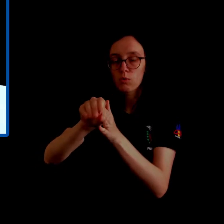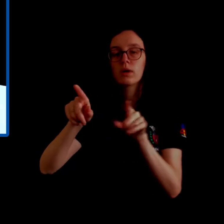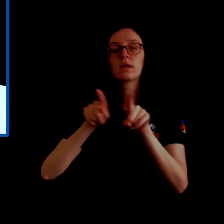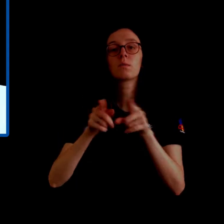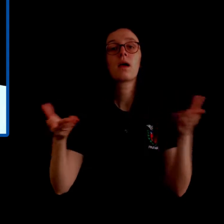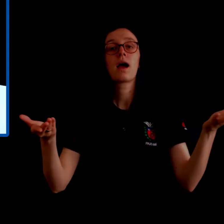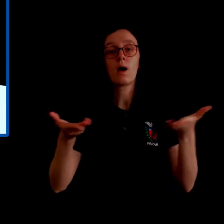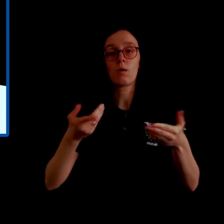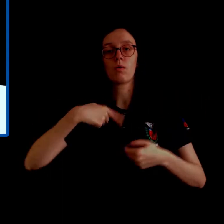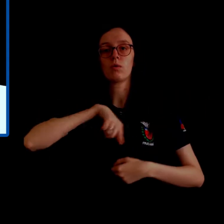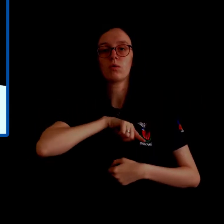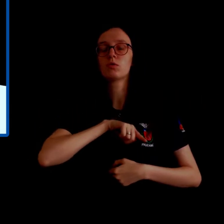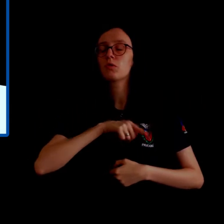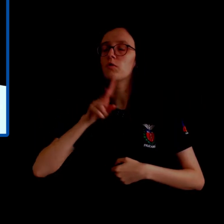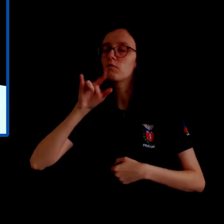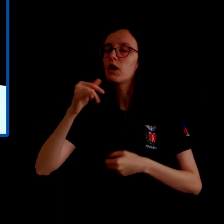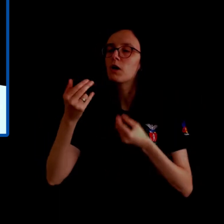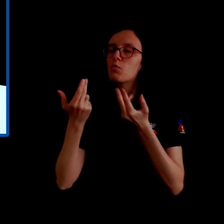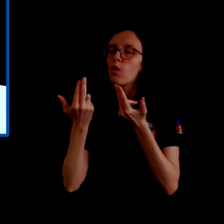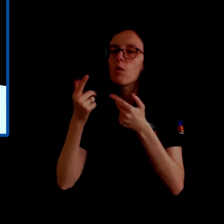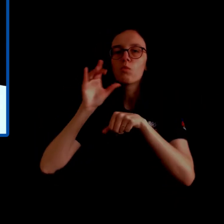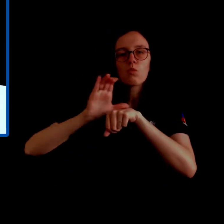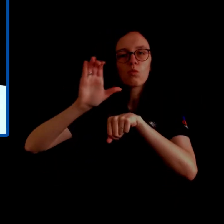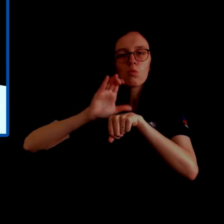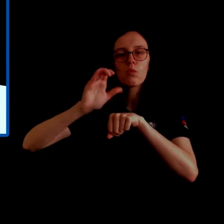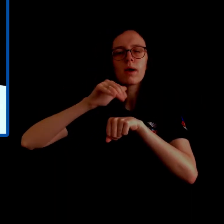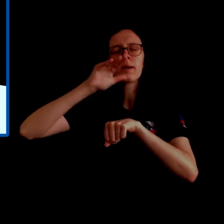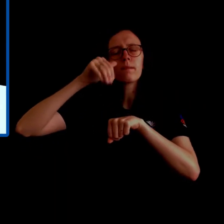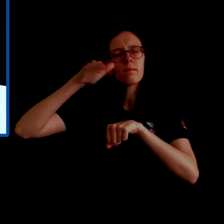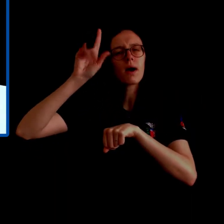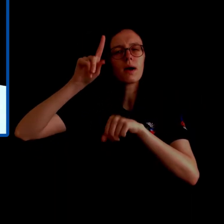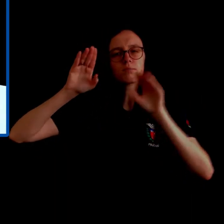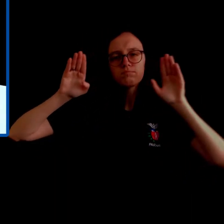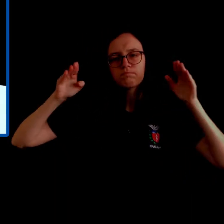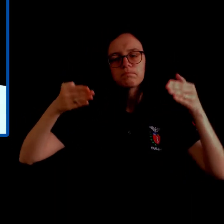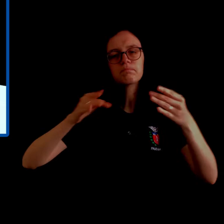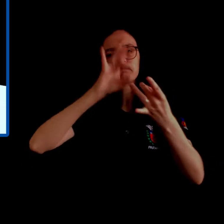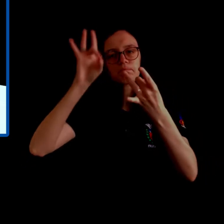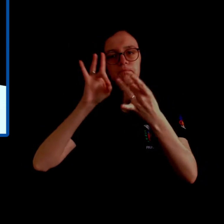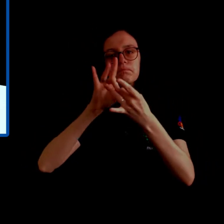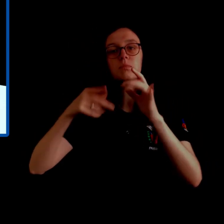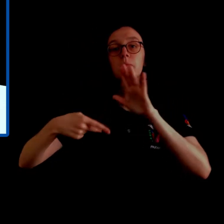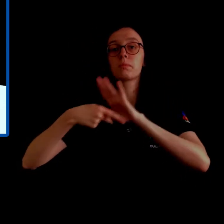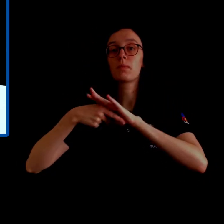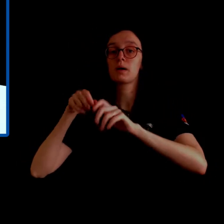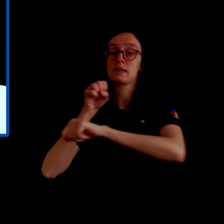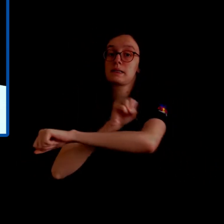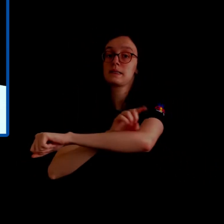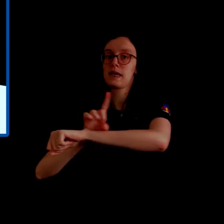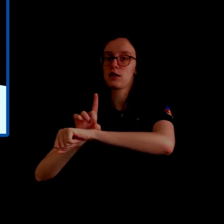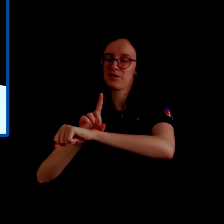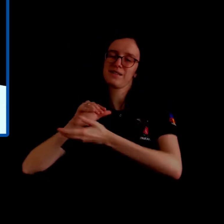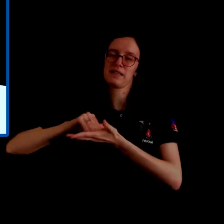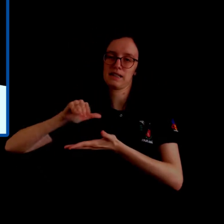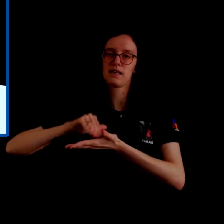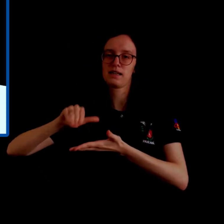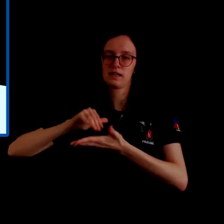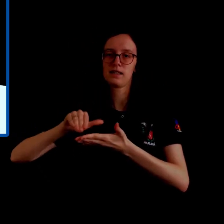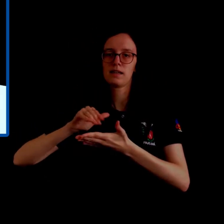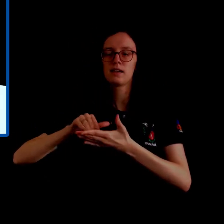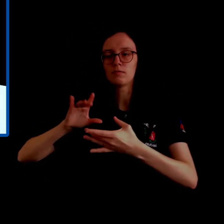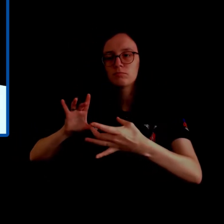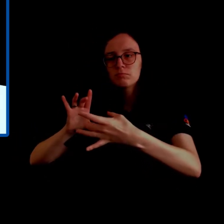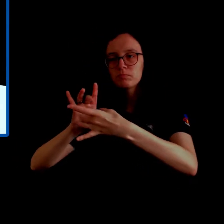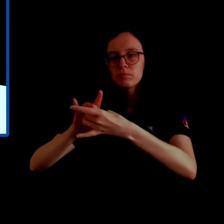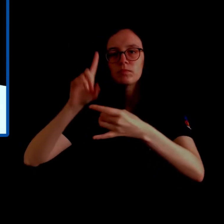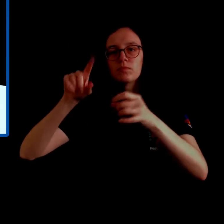gente começa, né, Tiago, fazendo uma formação mais específica de secretaria, conforme a plataforma que a gente